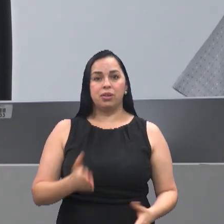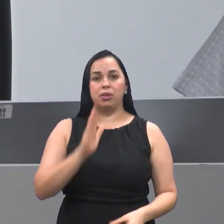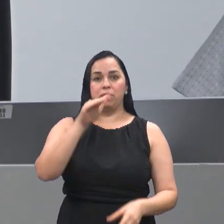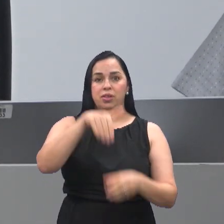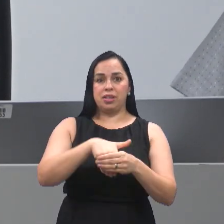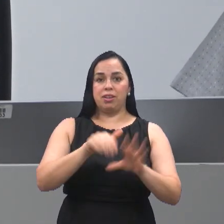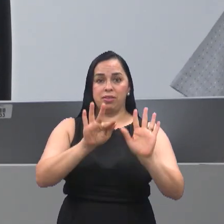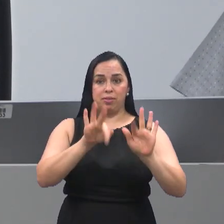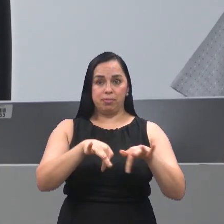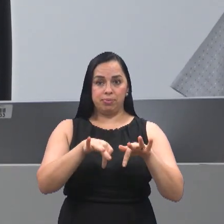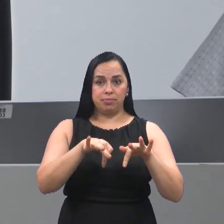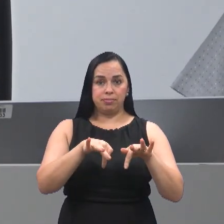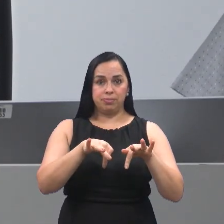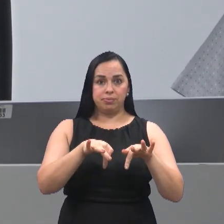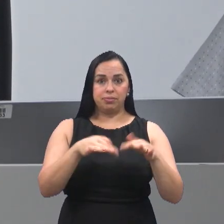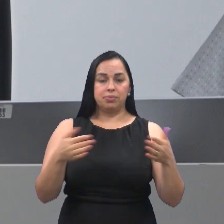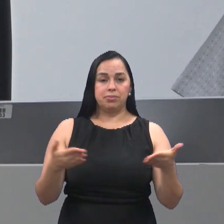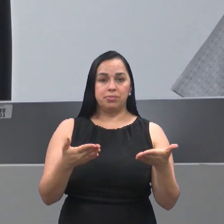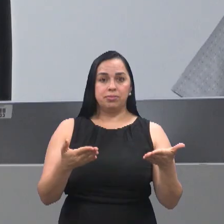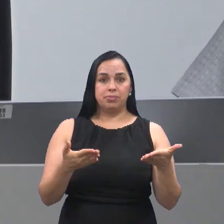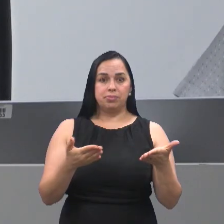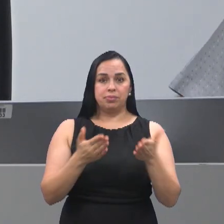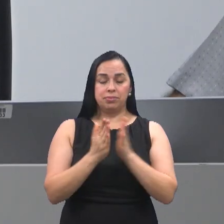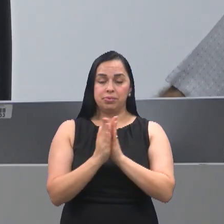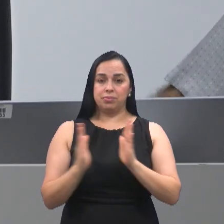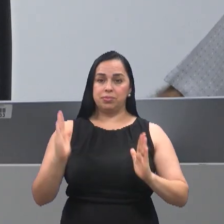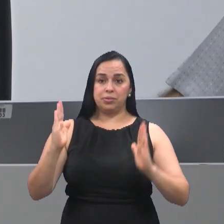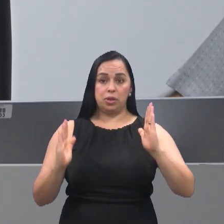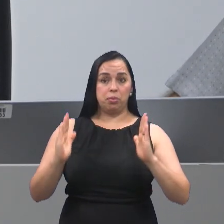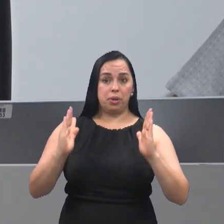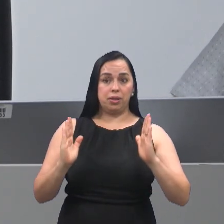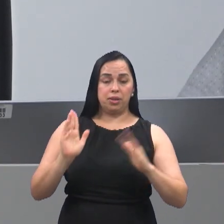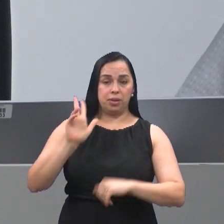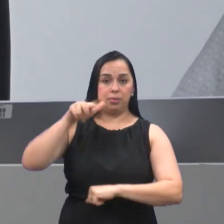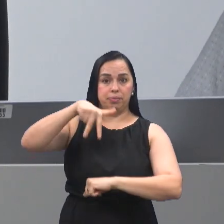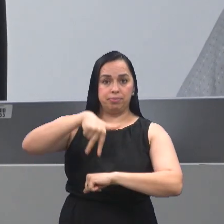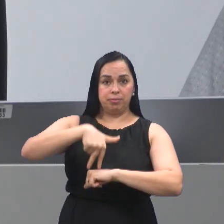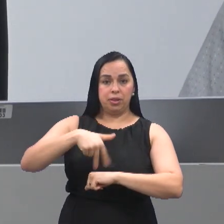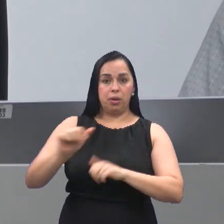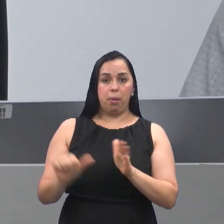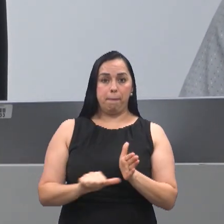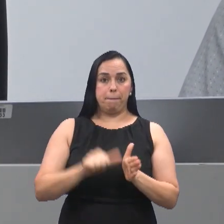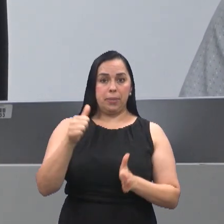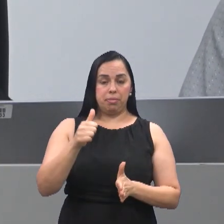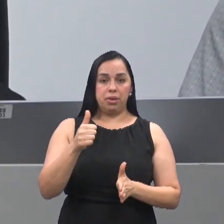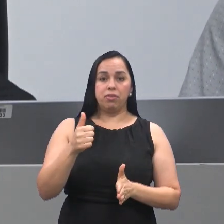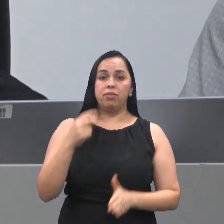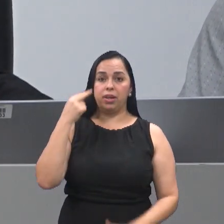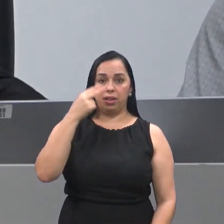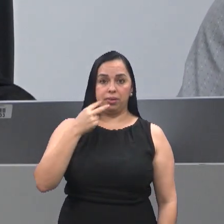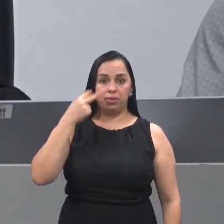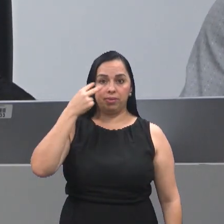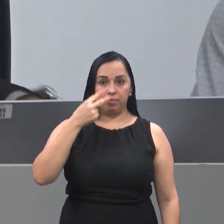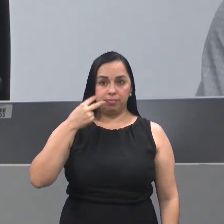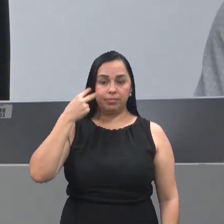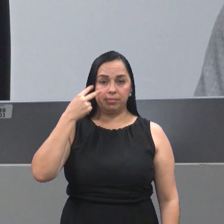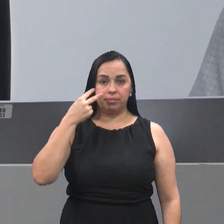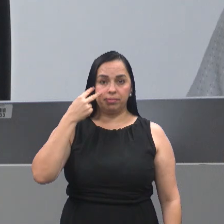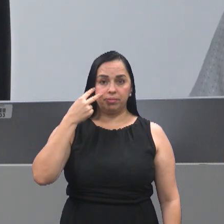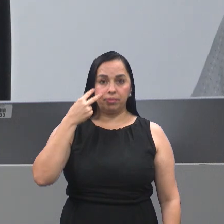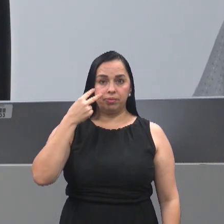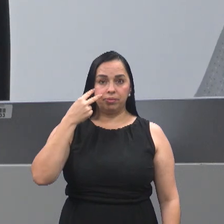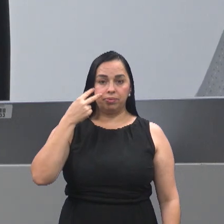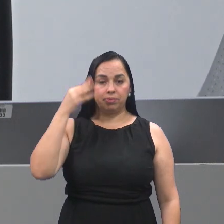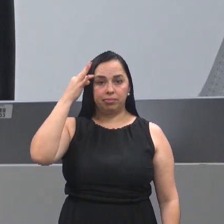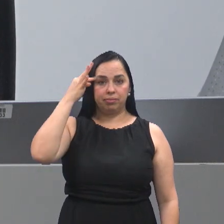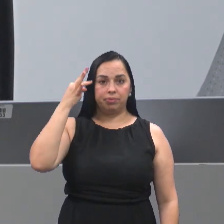votação, passaremos agora ao grande expediente. Primeiro, o vereador inscrito para falar, o vereador